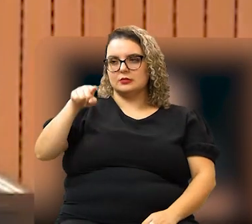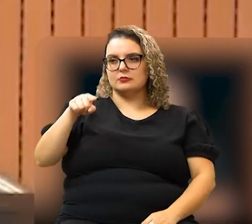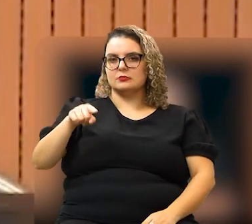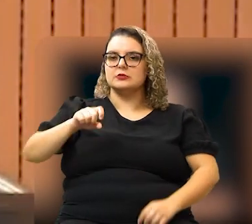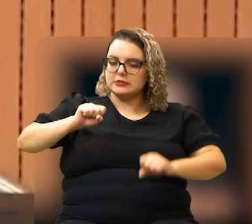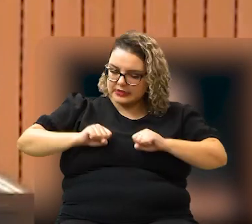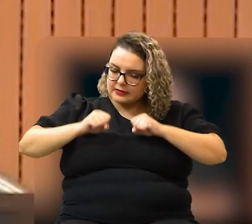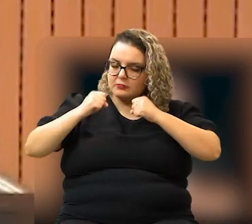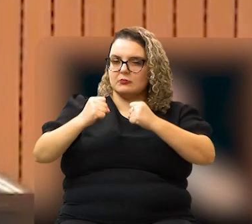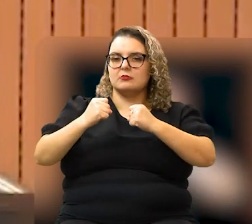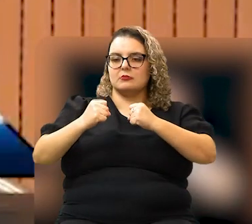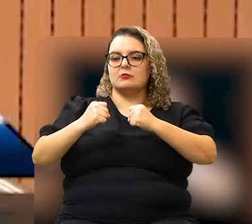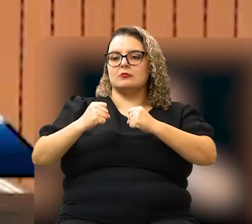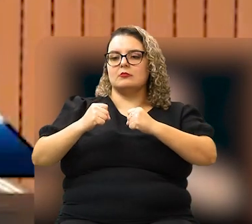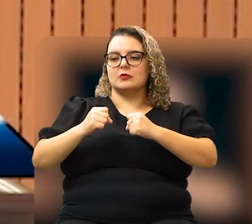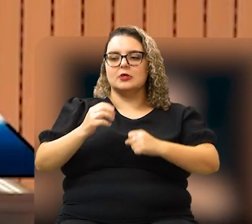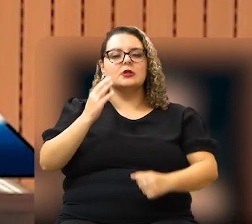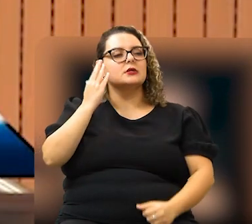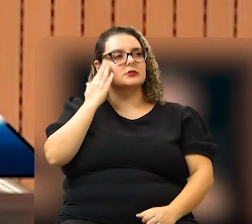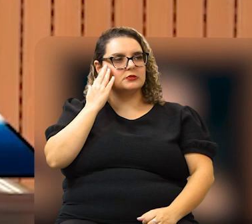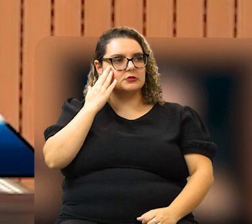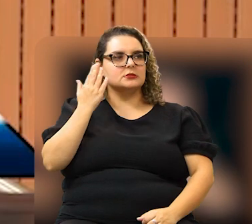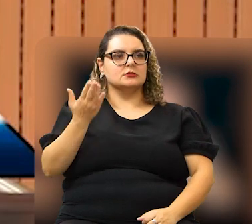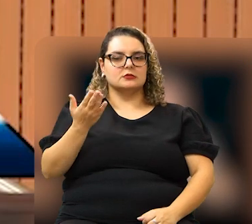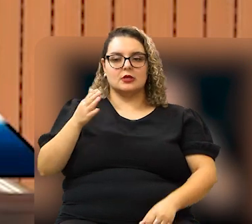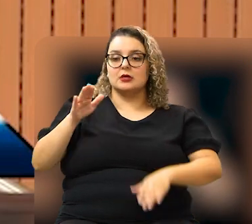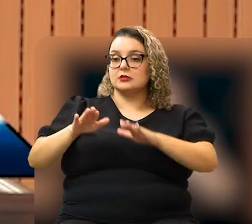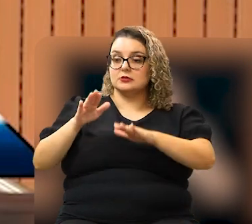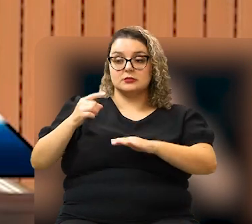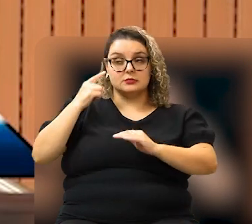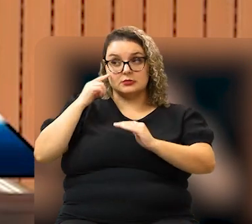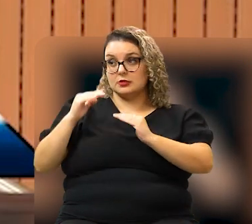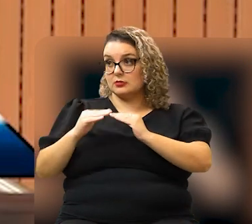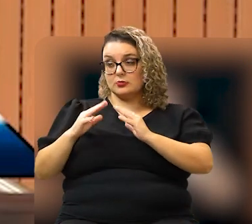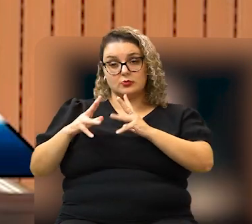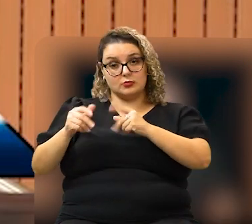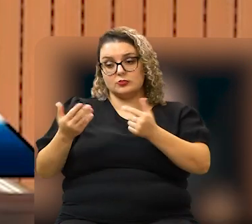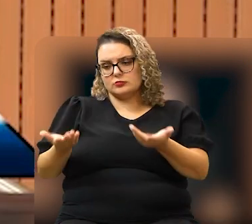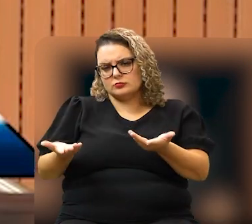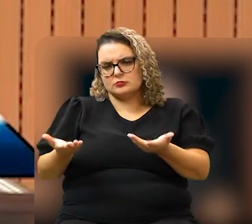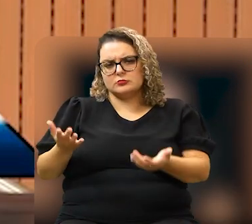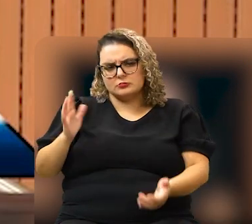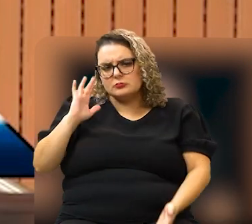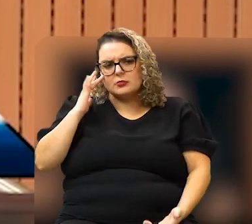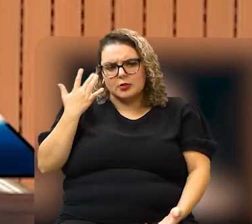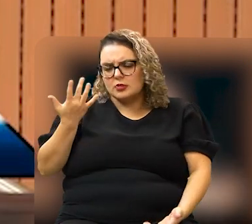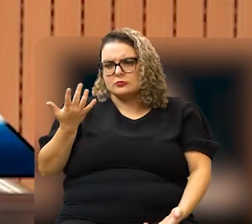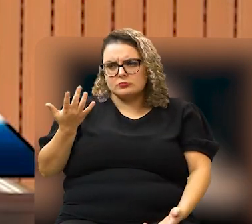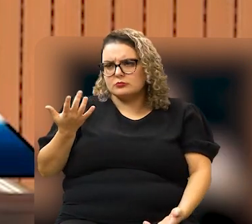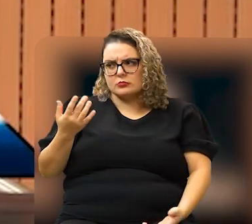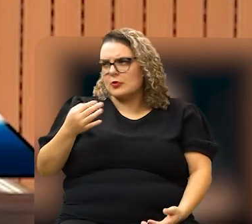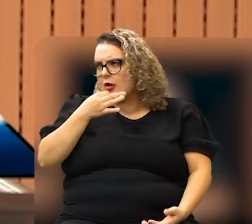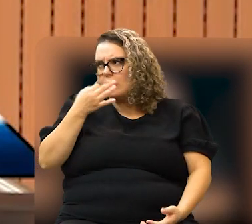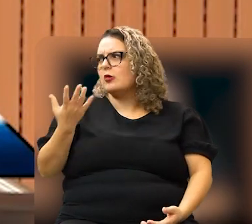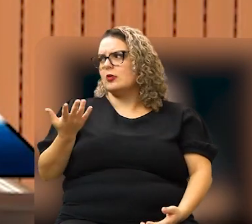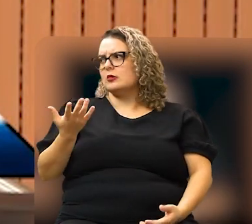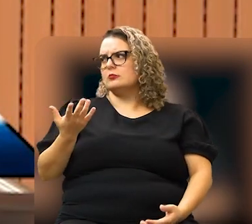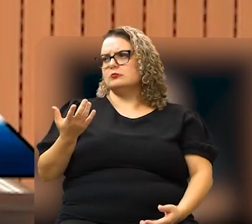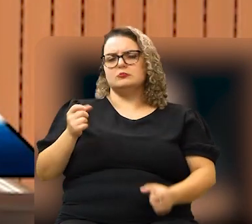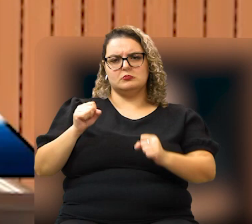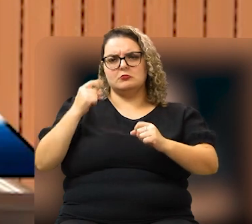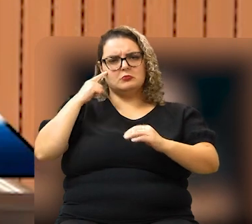pessoas concordam com tudo, e eu acho que é ótimo, né? A gente pode discordar, podemos ter diferenças e chegar em síntese ou